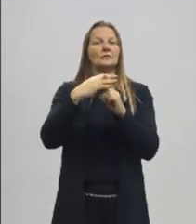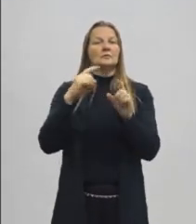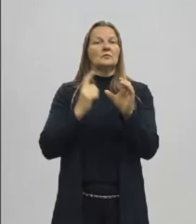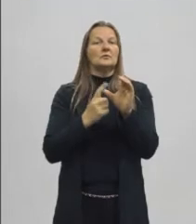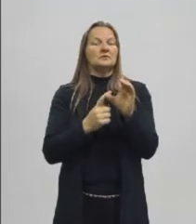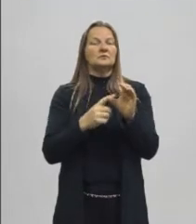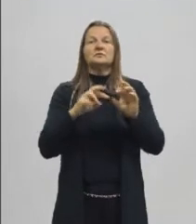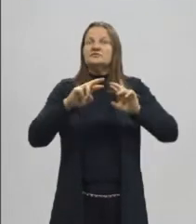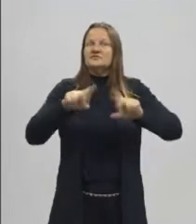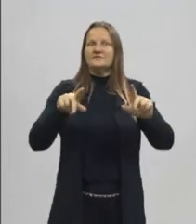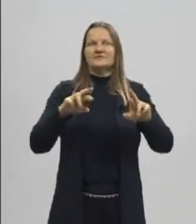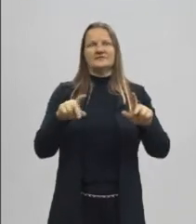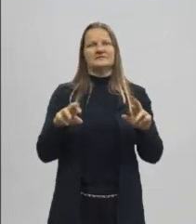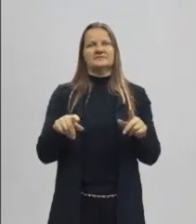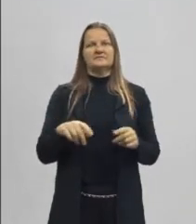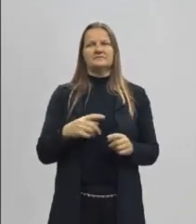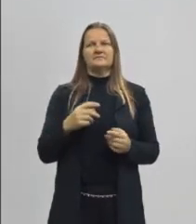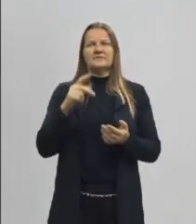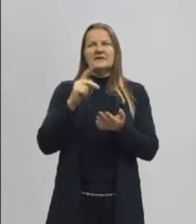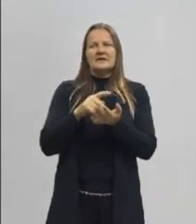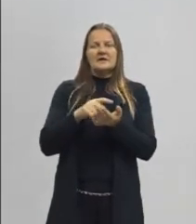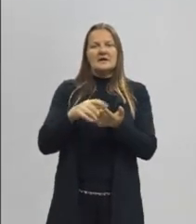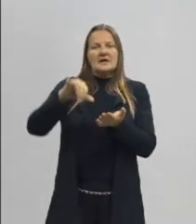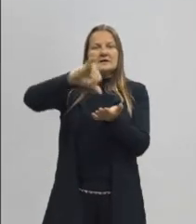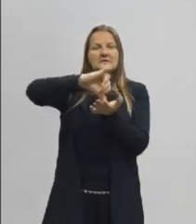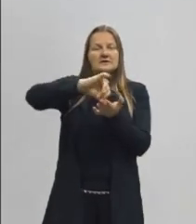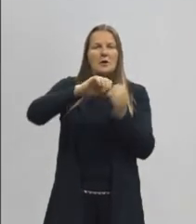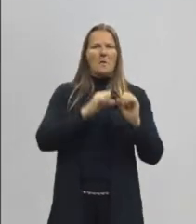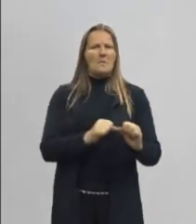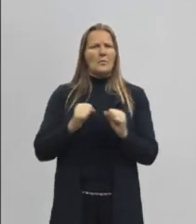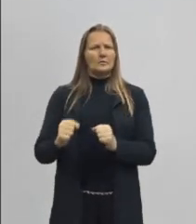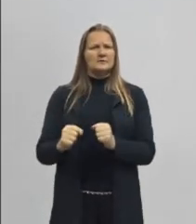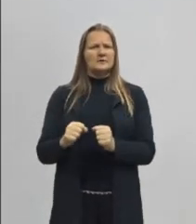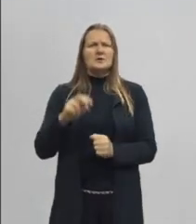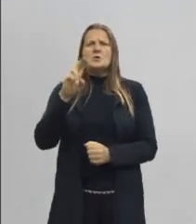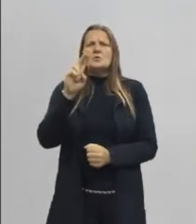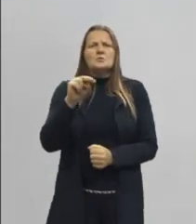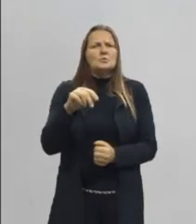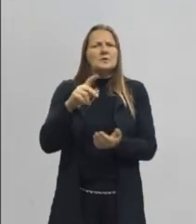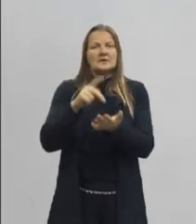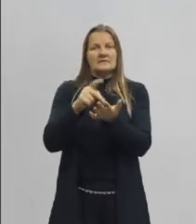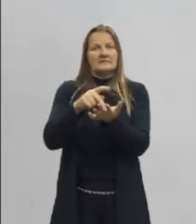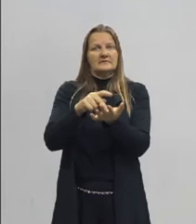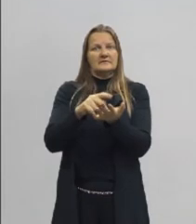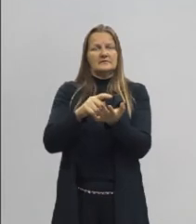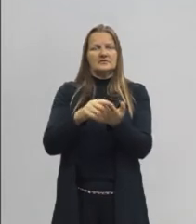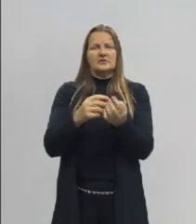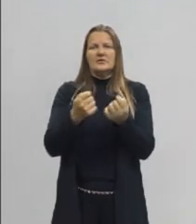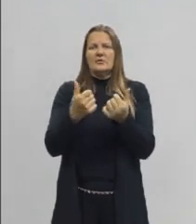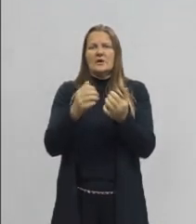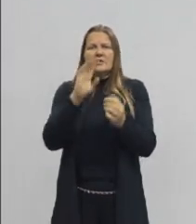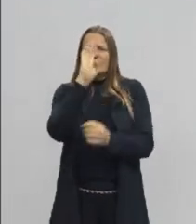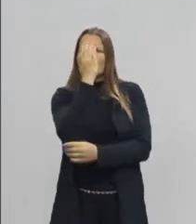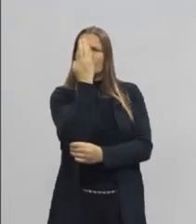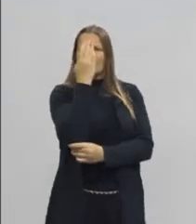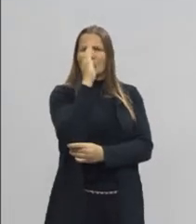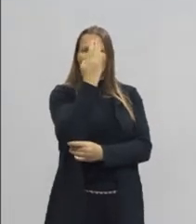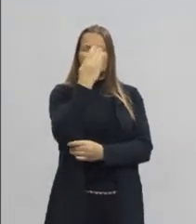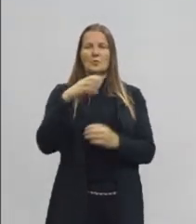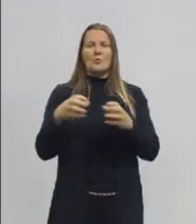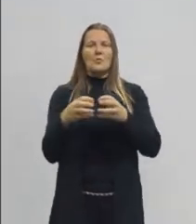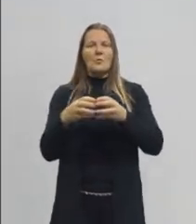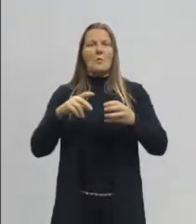comunismo né então no fim essa centralização do poder essa burocracia acaba quase que traindo o